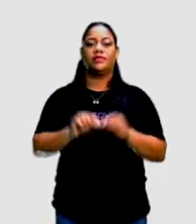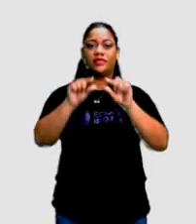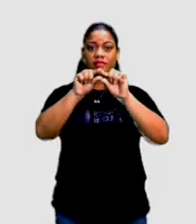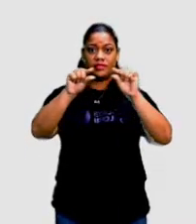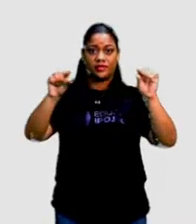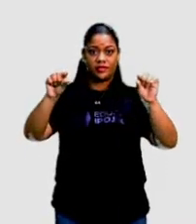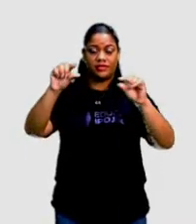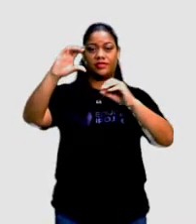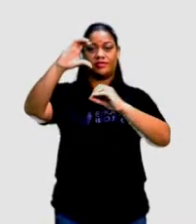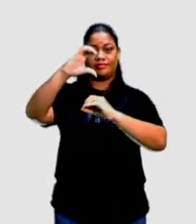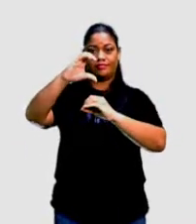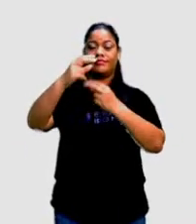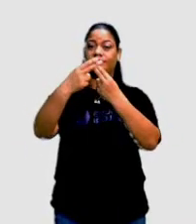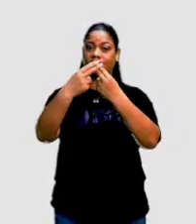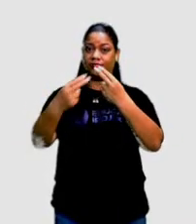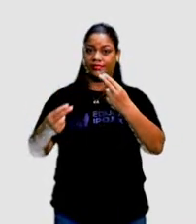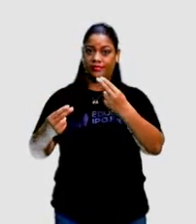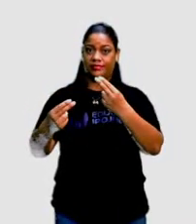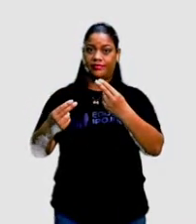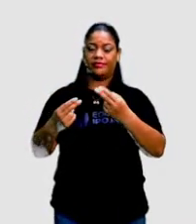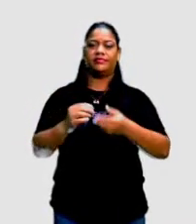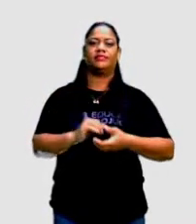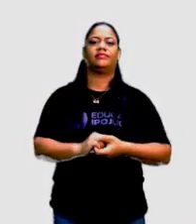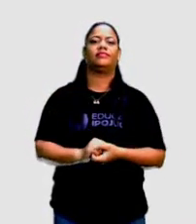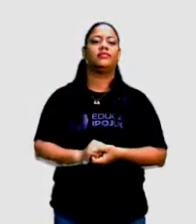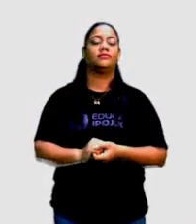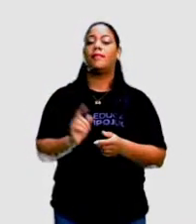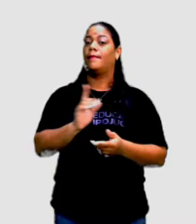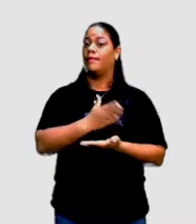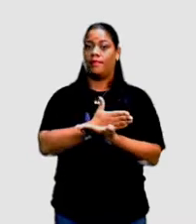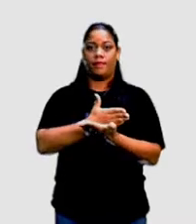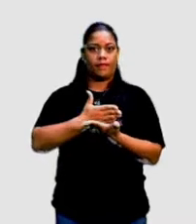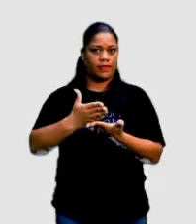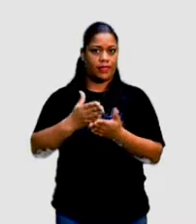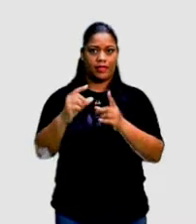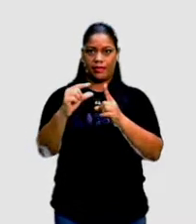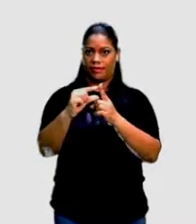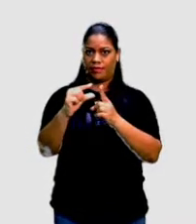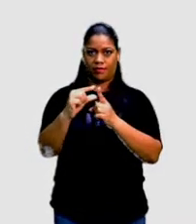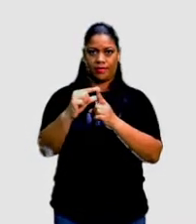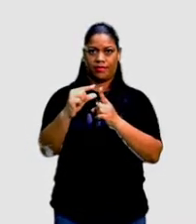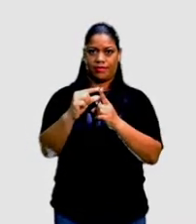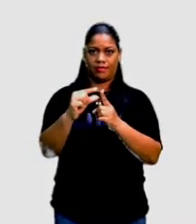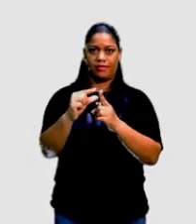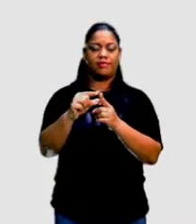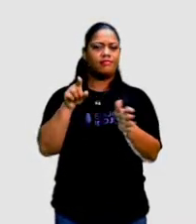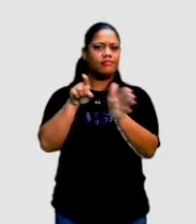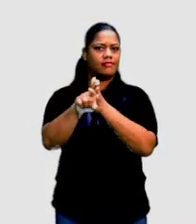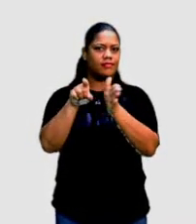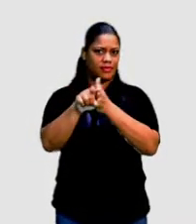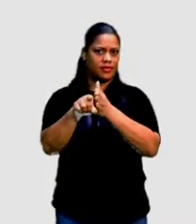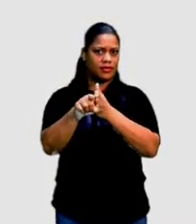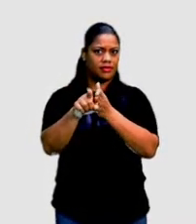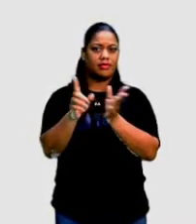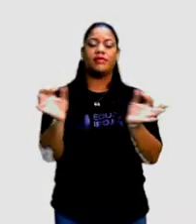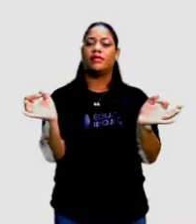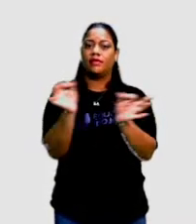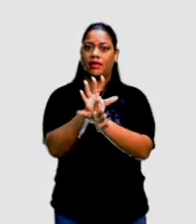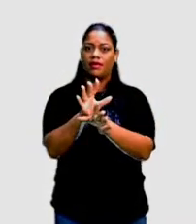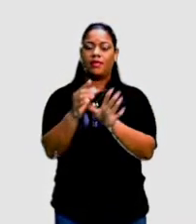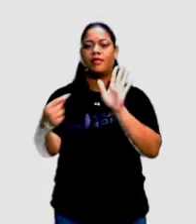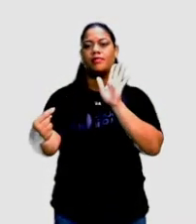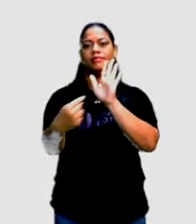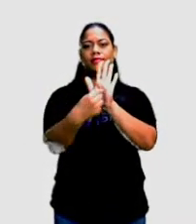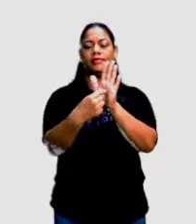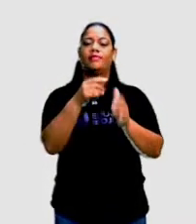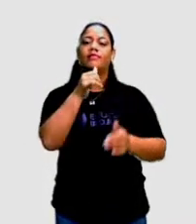interrogativas indiretas supõem a indagação, mas não começa com palavras interrogativas. Por isso, terminam com um ponto